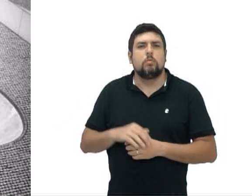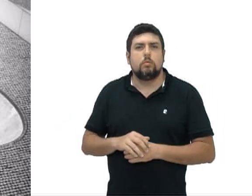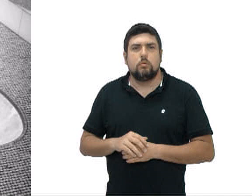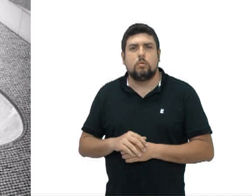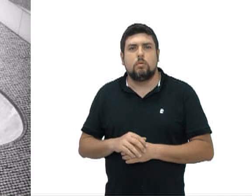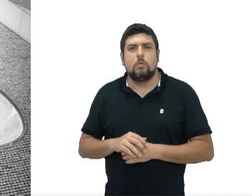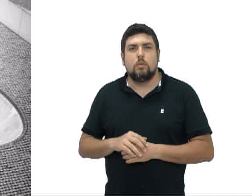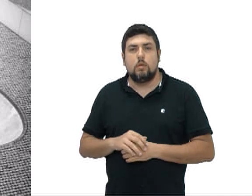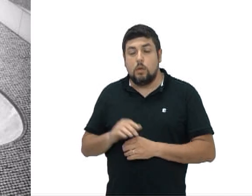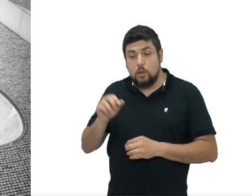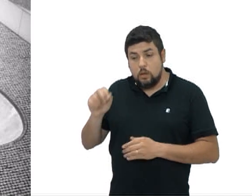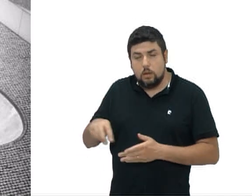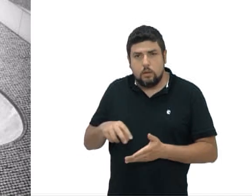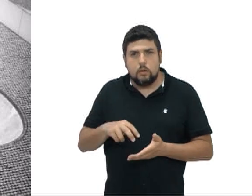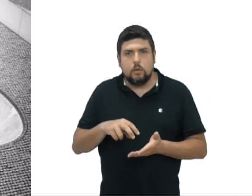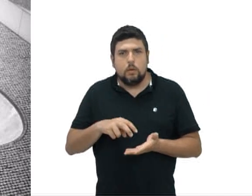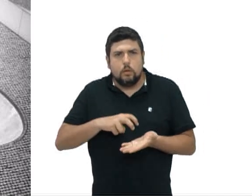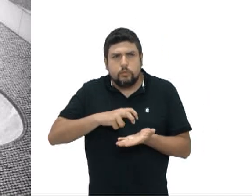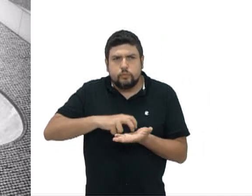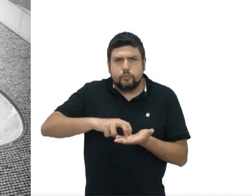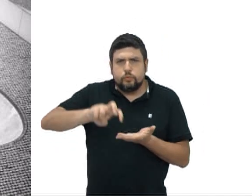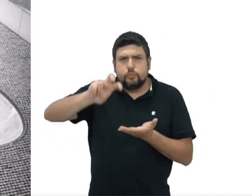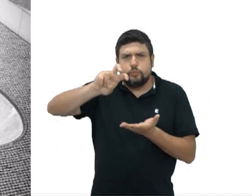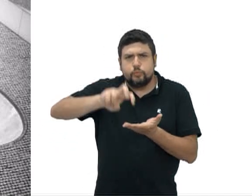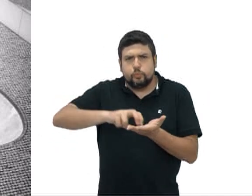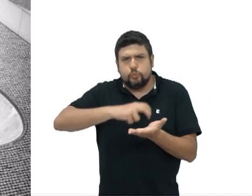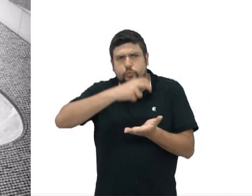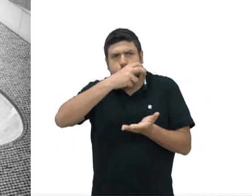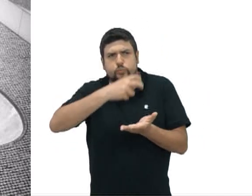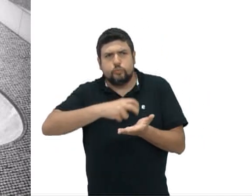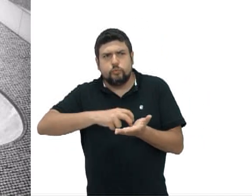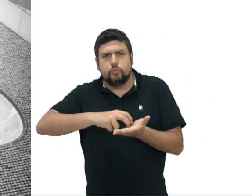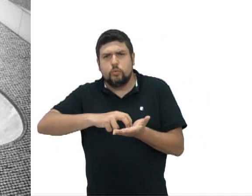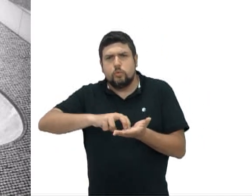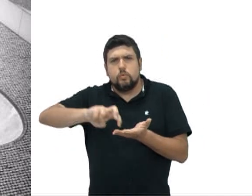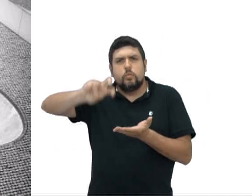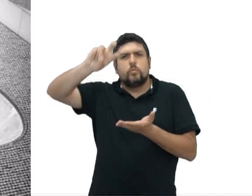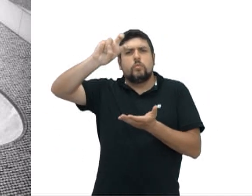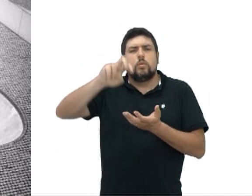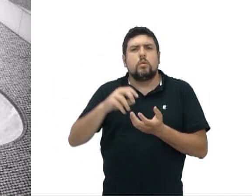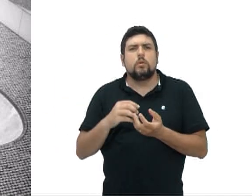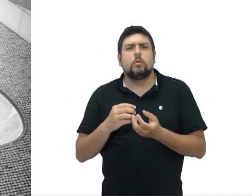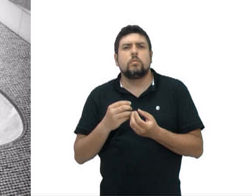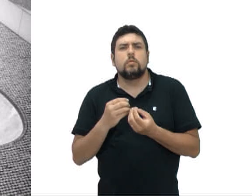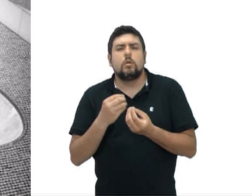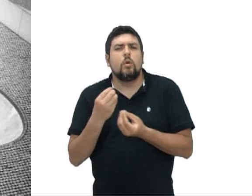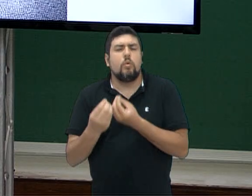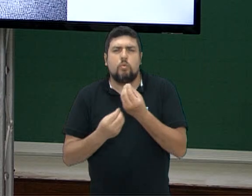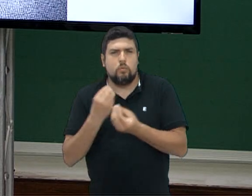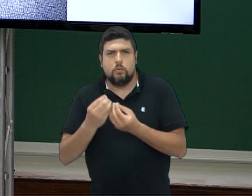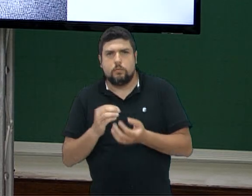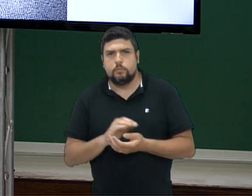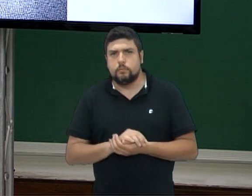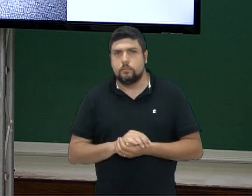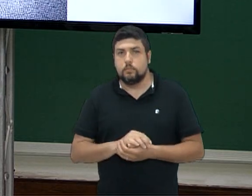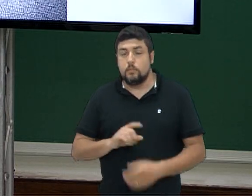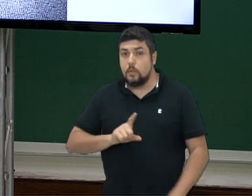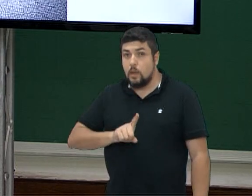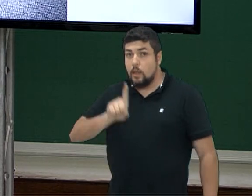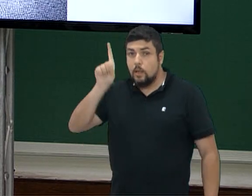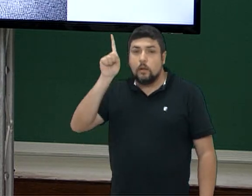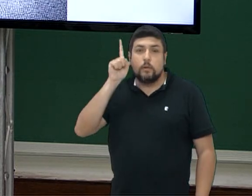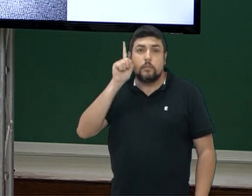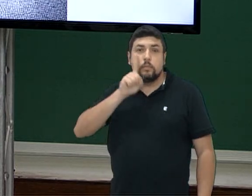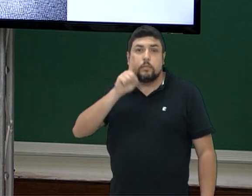O skate vertical, que é bastante conhecido hoje, ele surgiu da seguinte maneira. Lá na Califórnia, teve uma grande